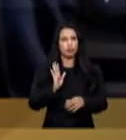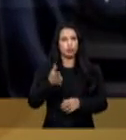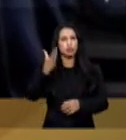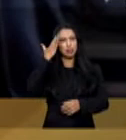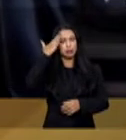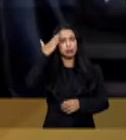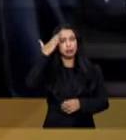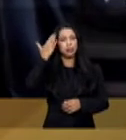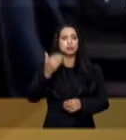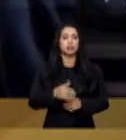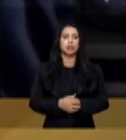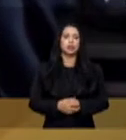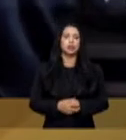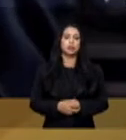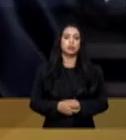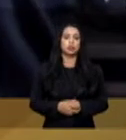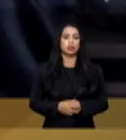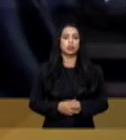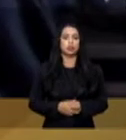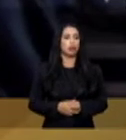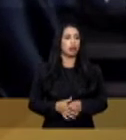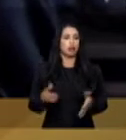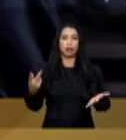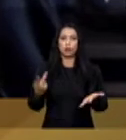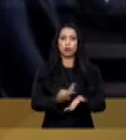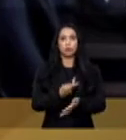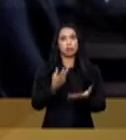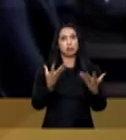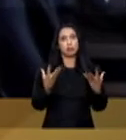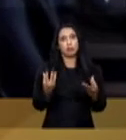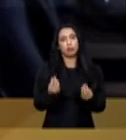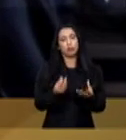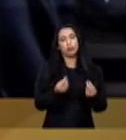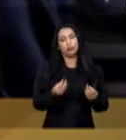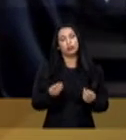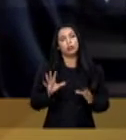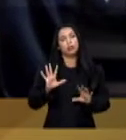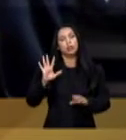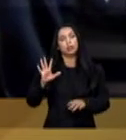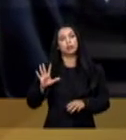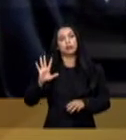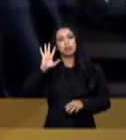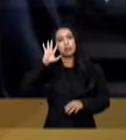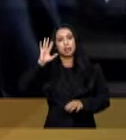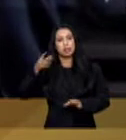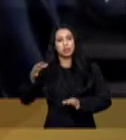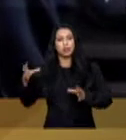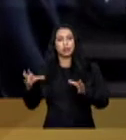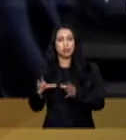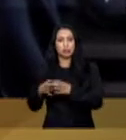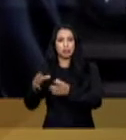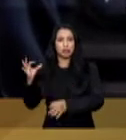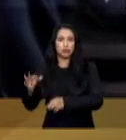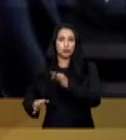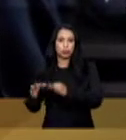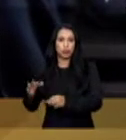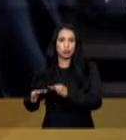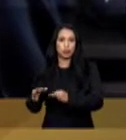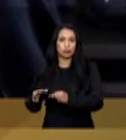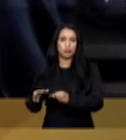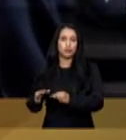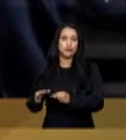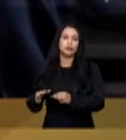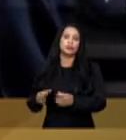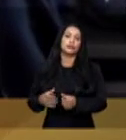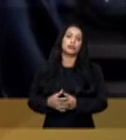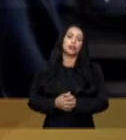até porque é o caso mais corriqueiro nas turmas, tráfico de drogas, temos aqui a minorante do